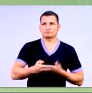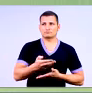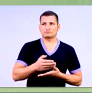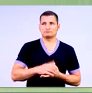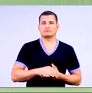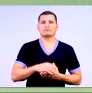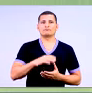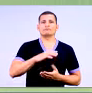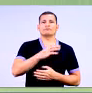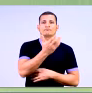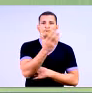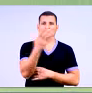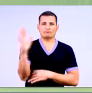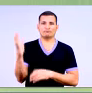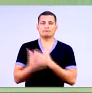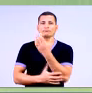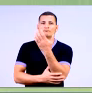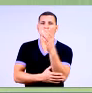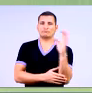natureza,